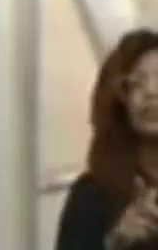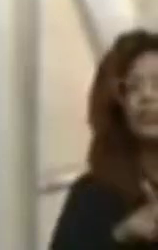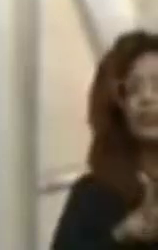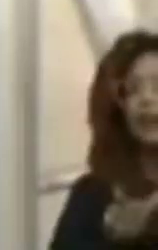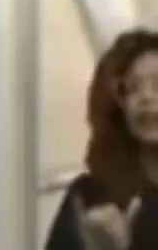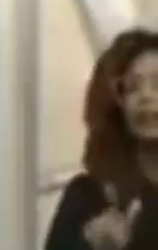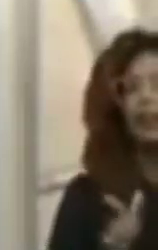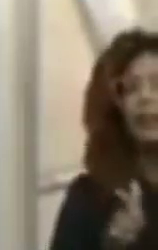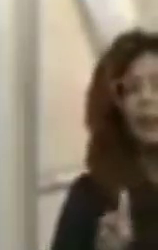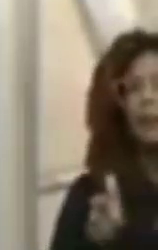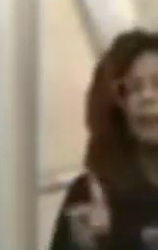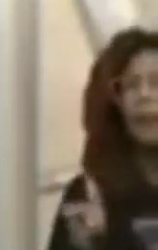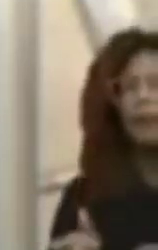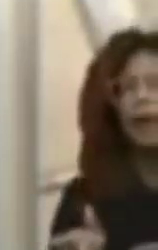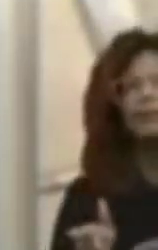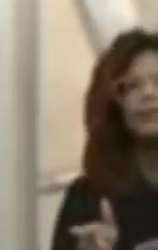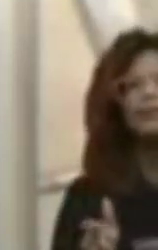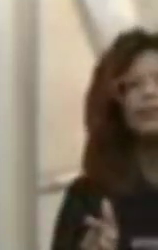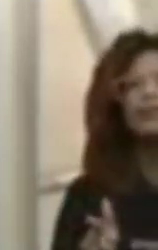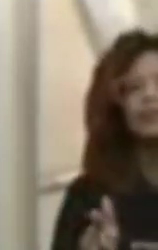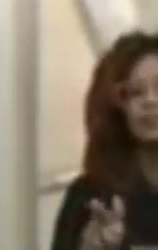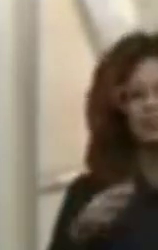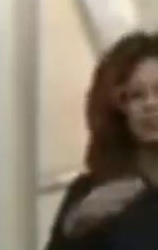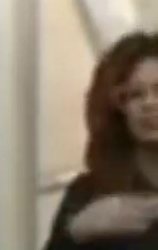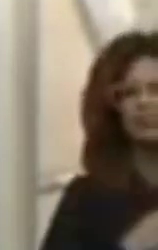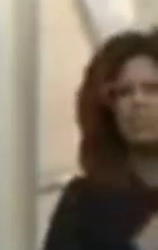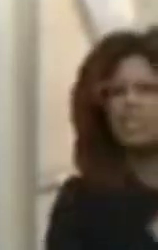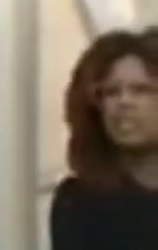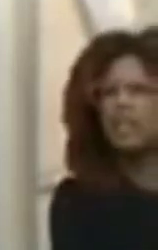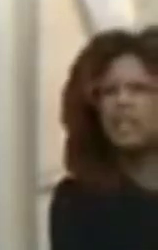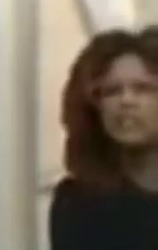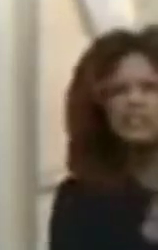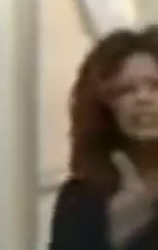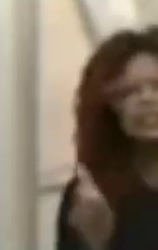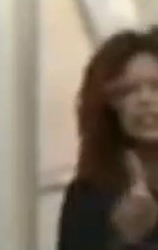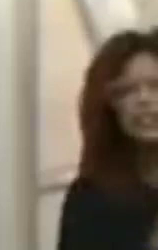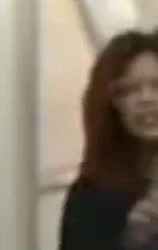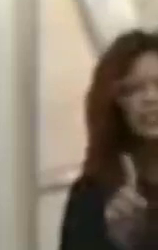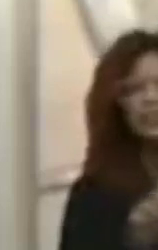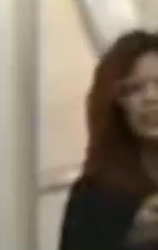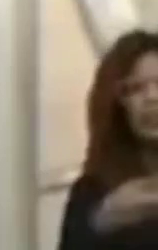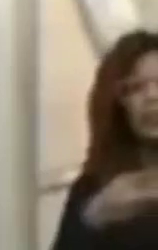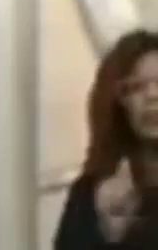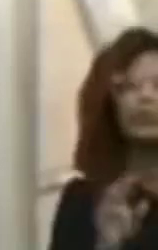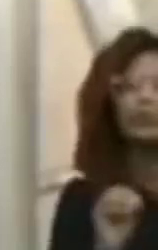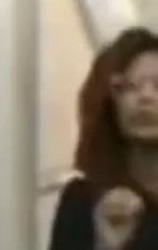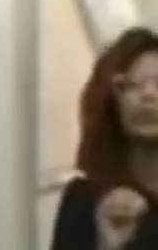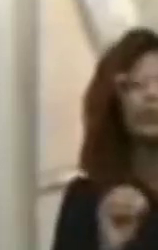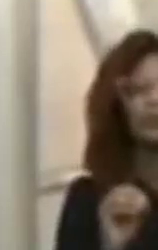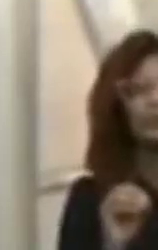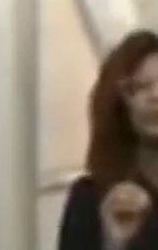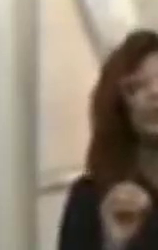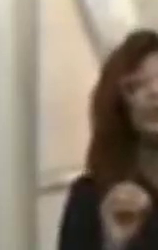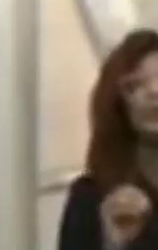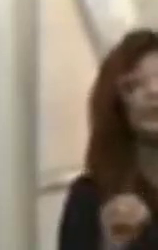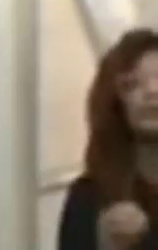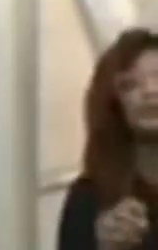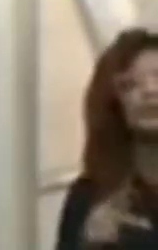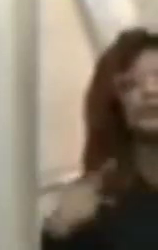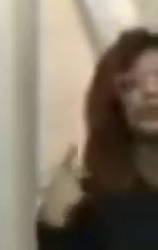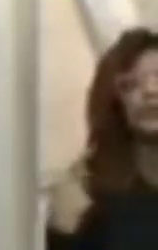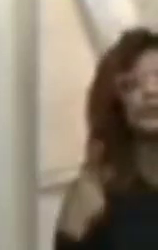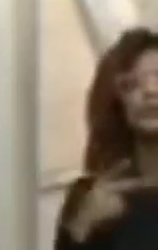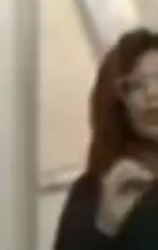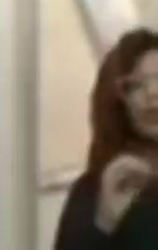fuzilar. Foram os militares? Não, Mauro Iasi, do Partido Comunista do Brasil. Eles vão apanhar